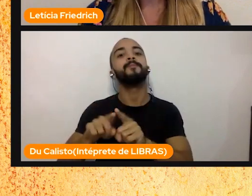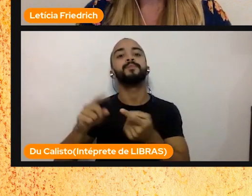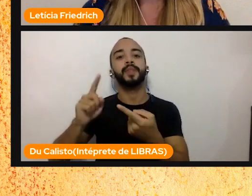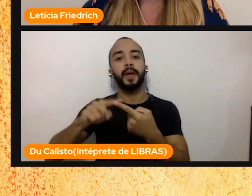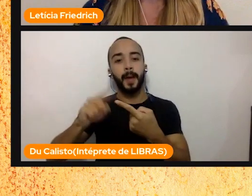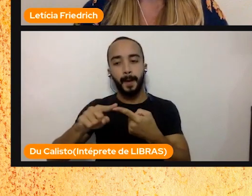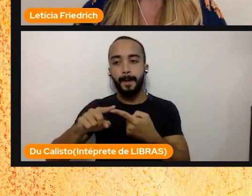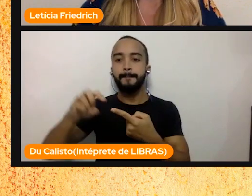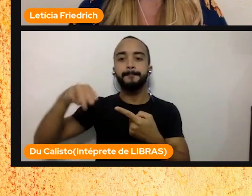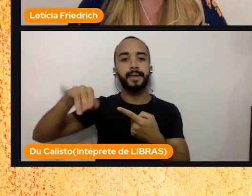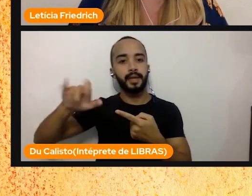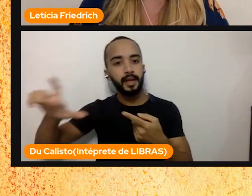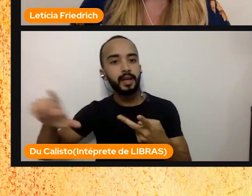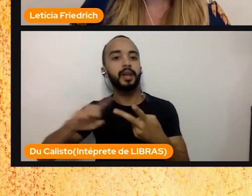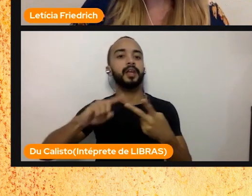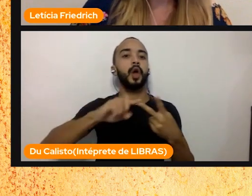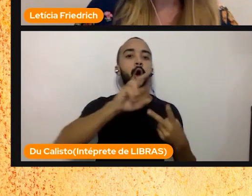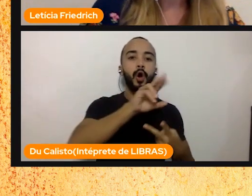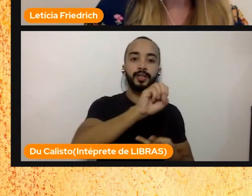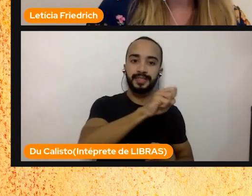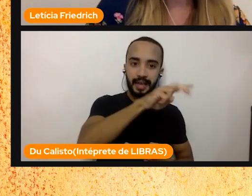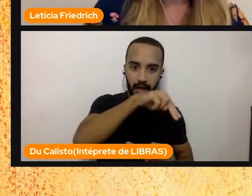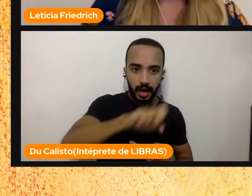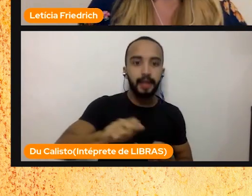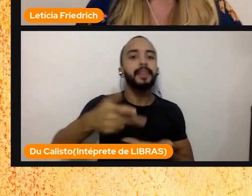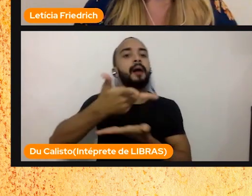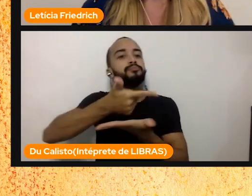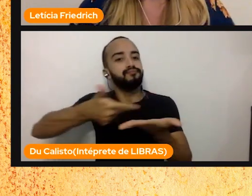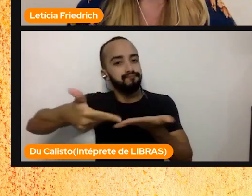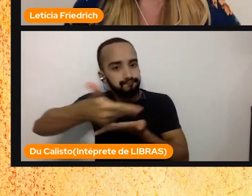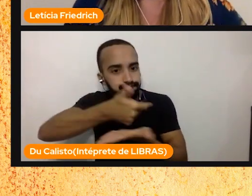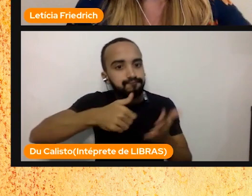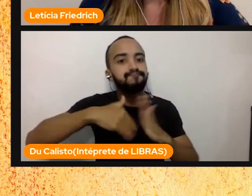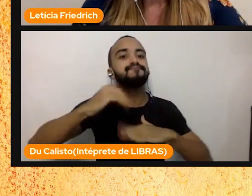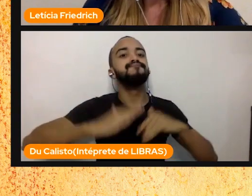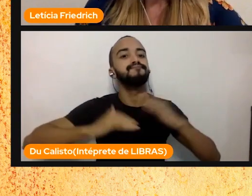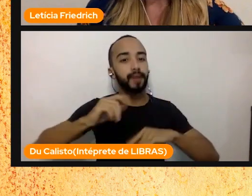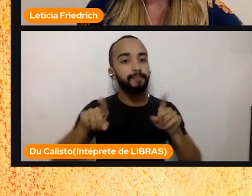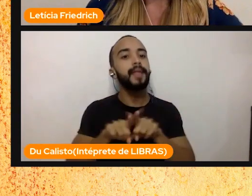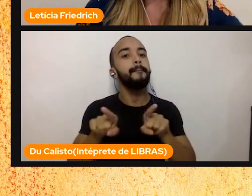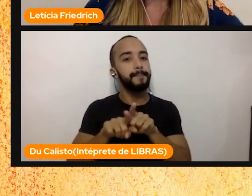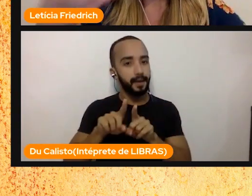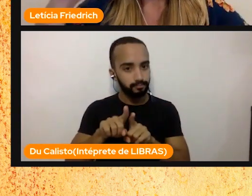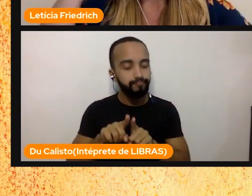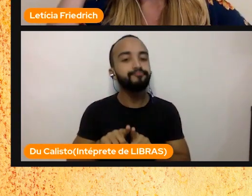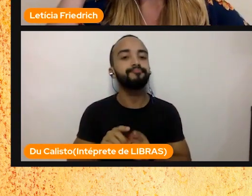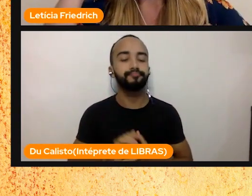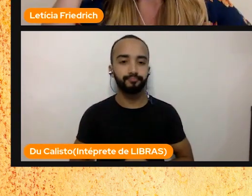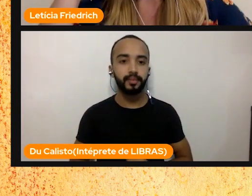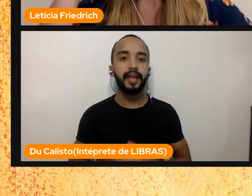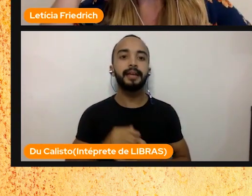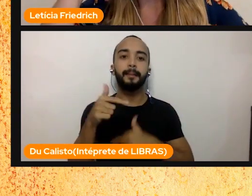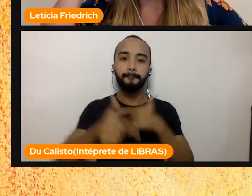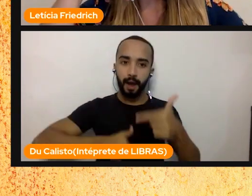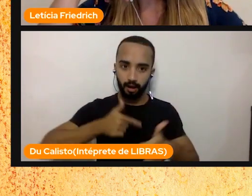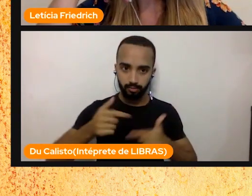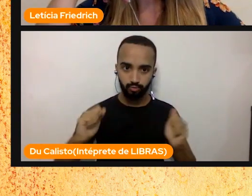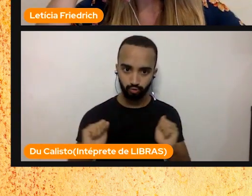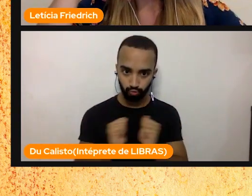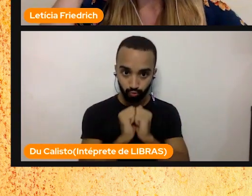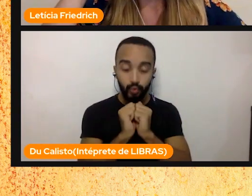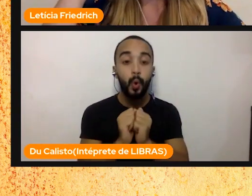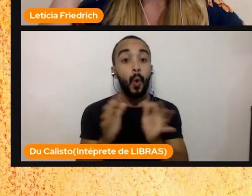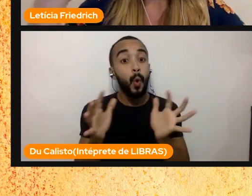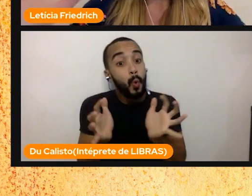acho, do Brasil, junto com o Marão, a Rosana, que hoje anima no papel também, estão com a gente. É um filme de uma equipe muito